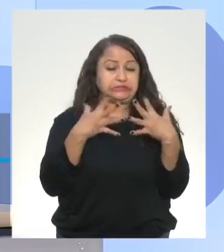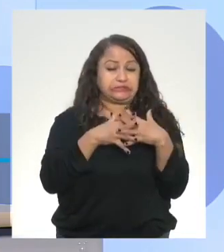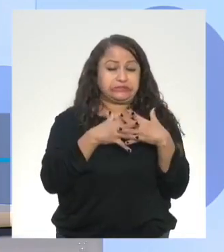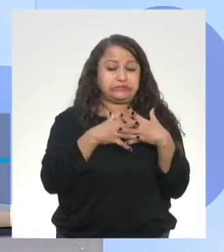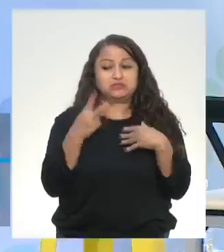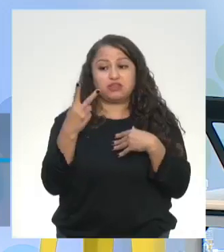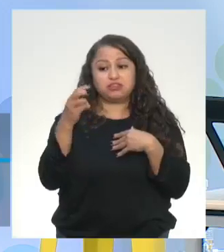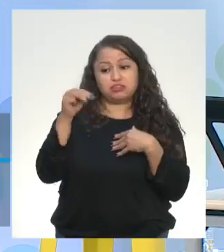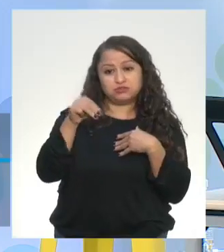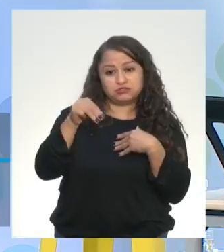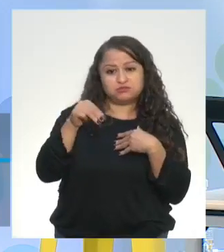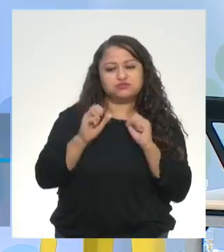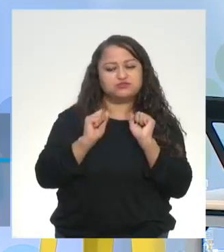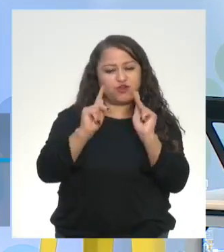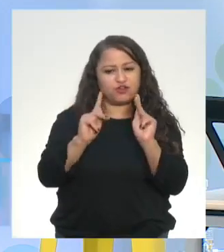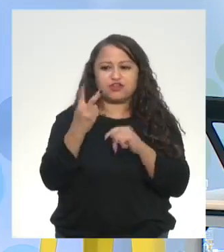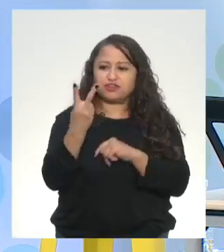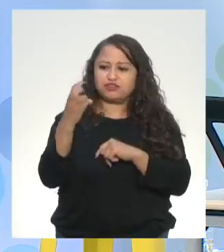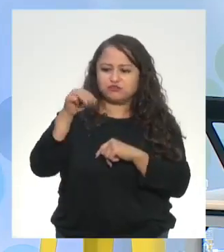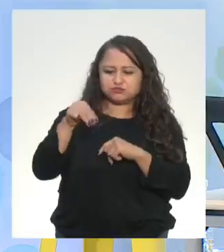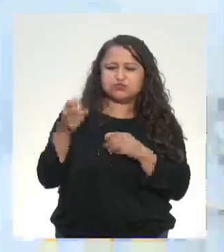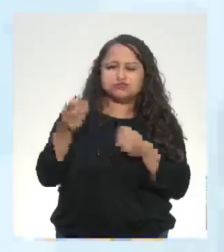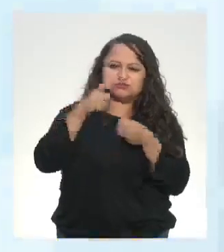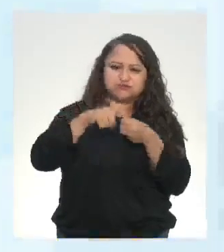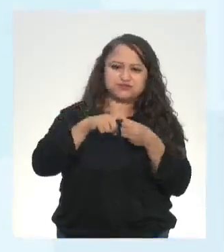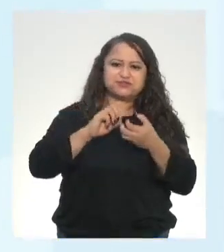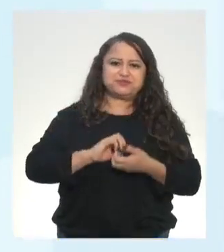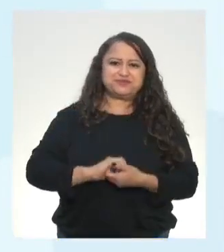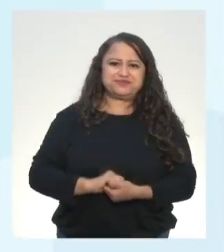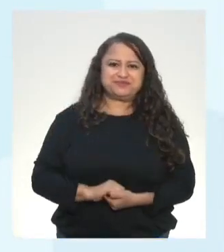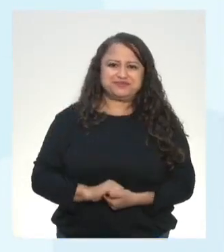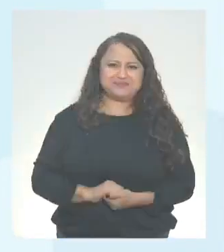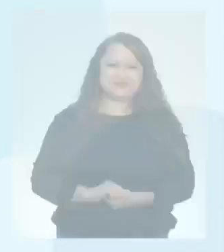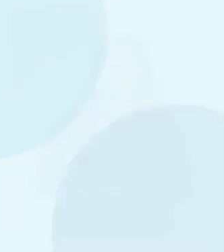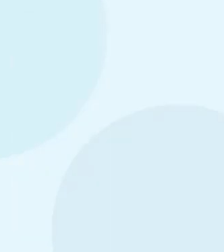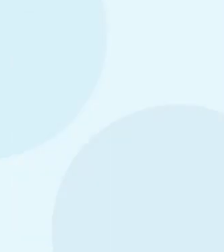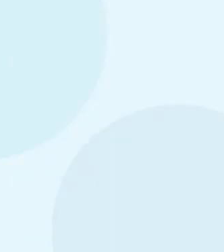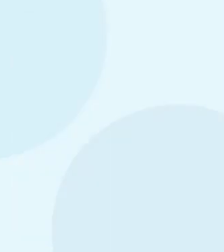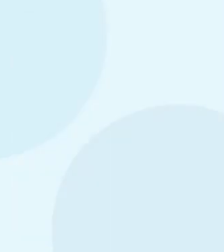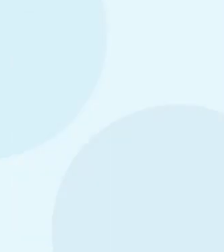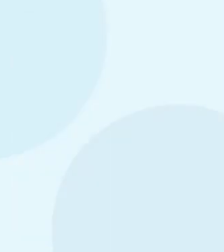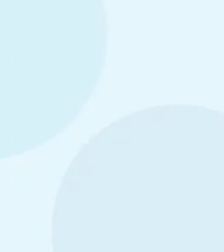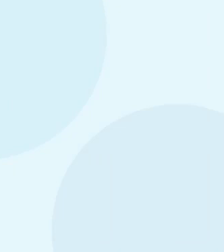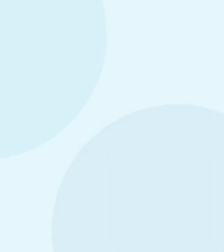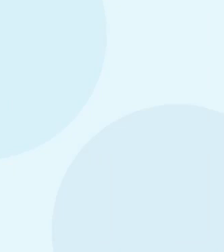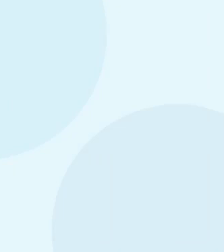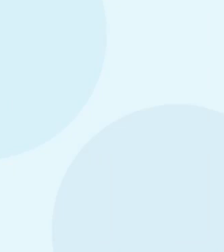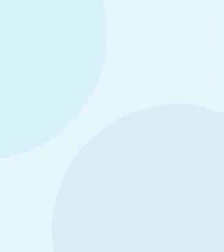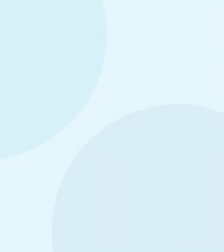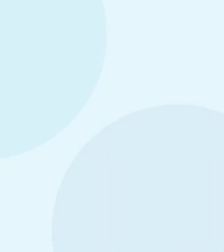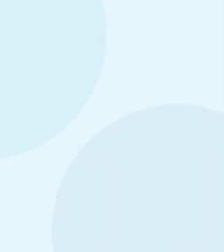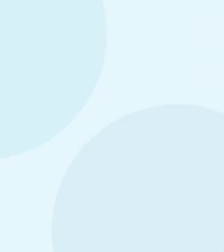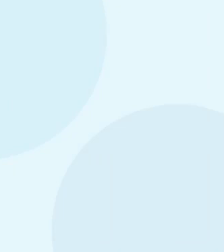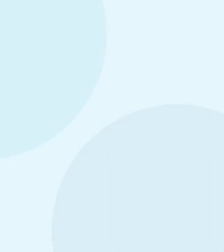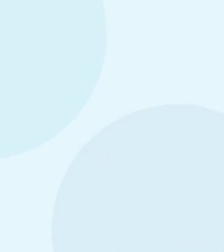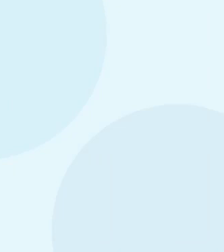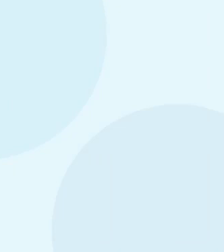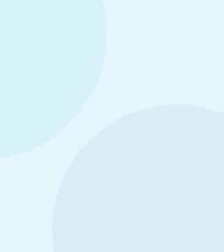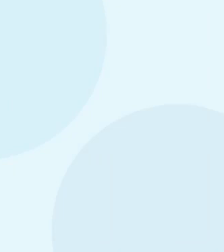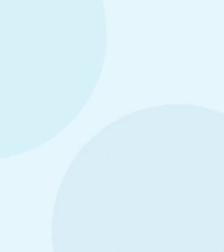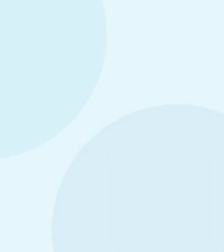Encontre K, que é a razão de semelhança, entre a figura maior e a figura menor, que são semelhantes, a